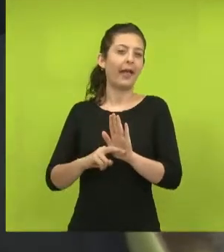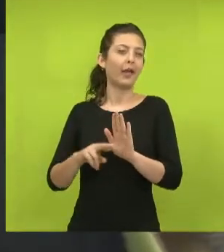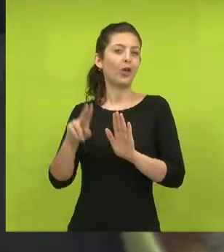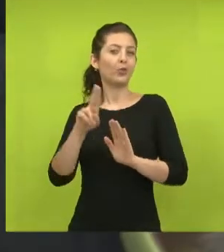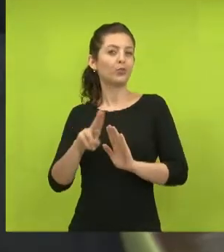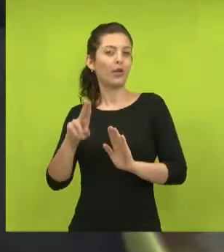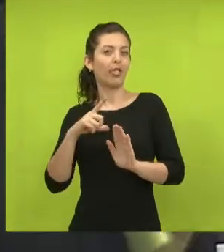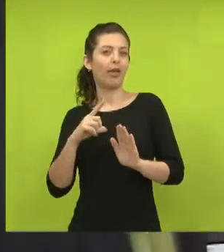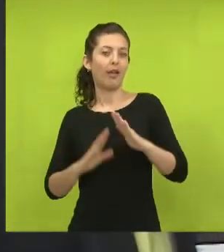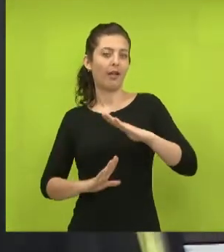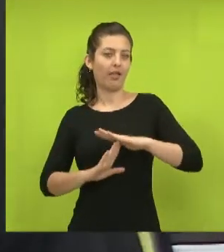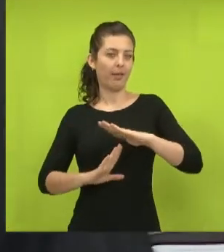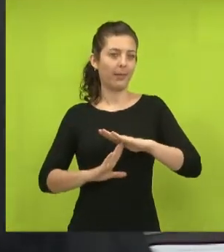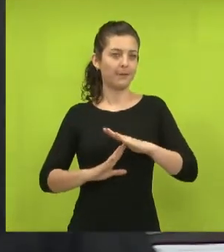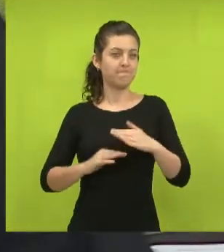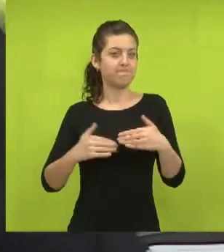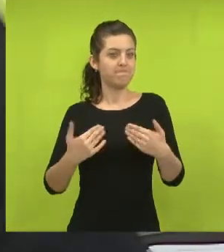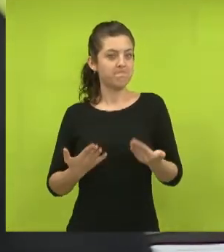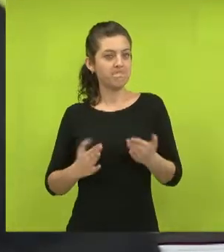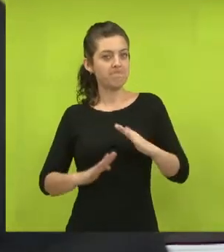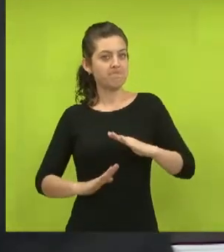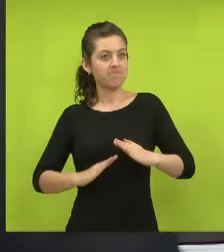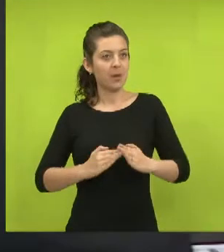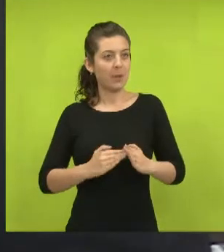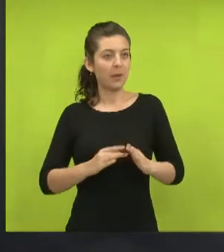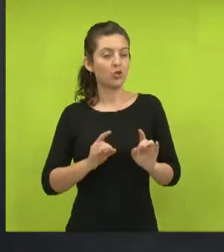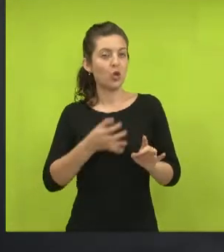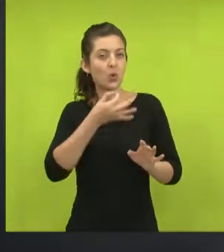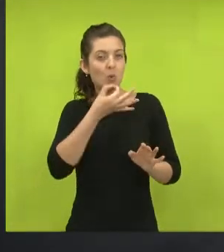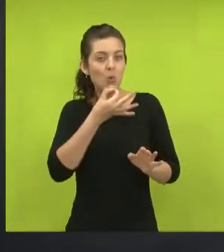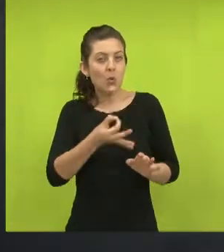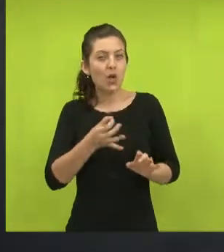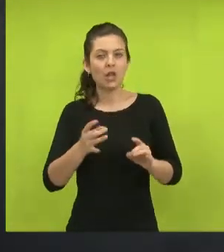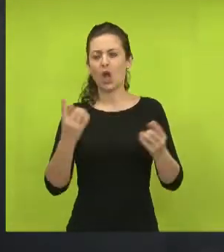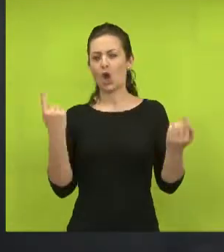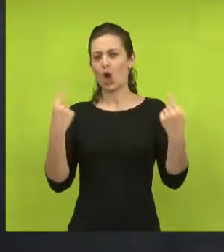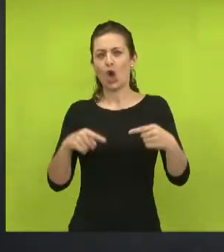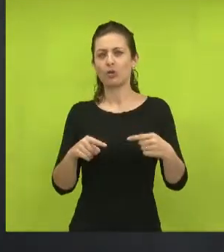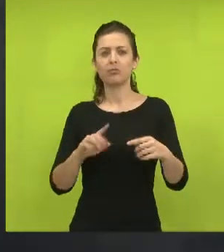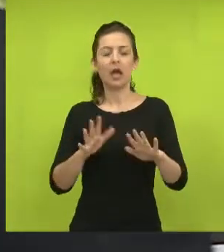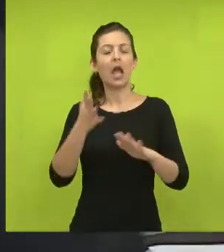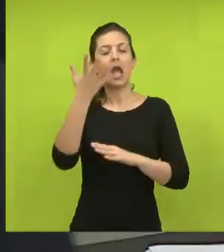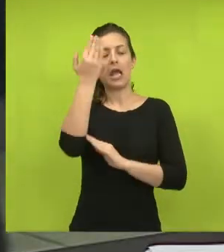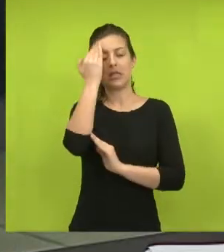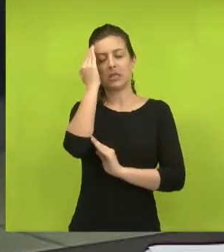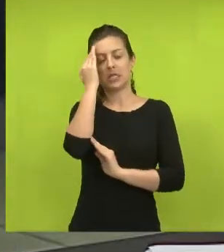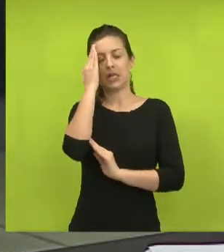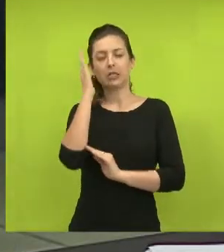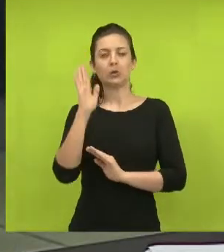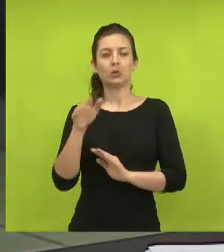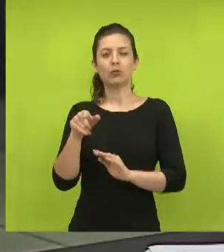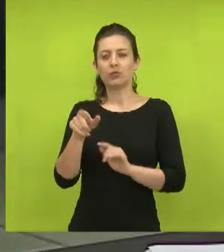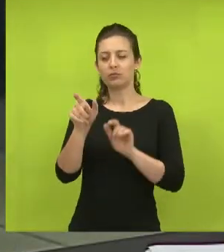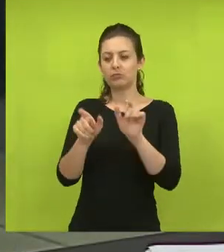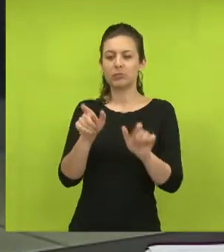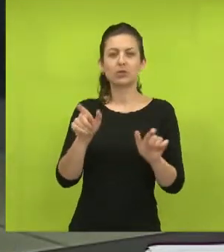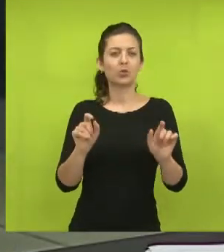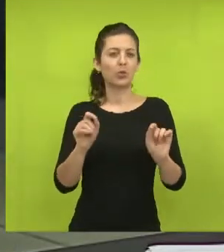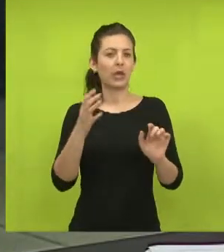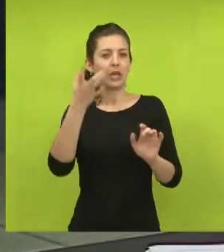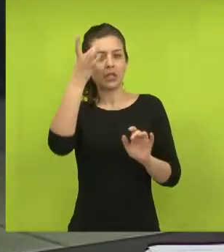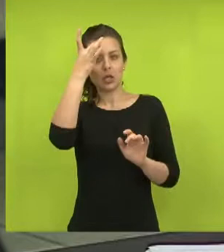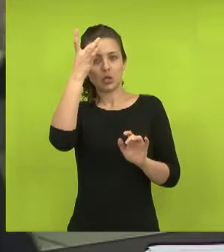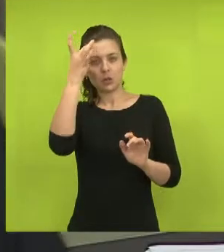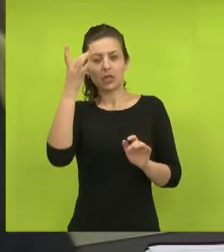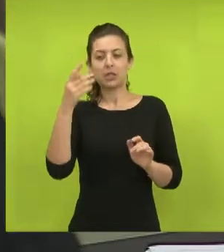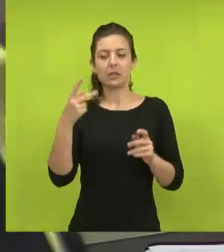vai ter alguma limitação. Mas é só um comentário mesmo, não serei contra, porque entendo que você deva estar fazendo isso com o consentimento